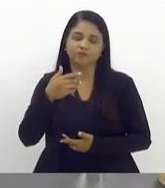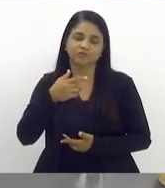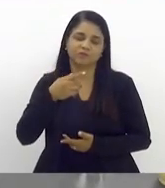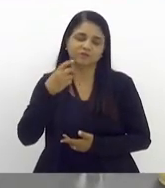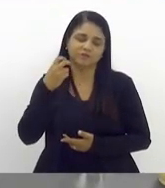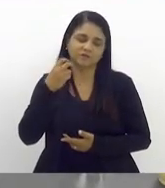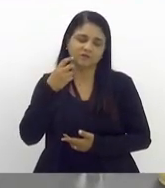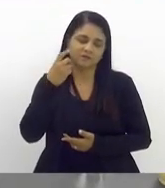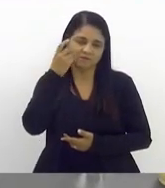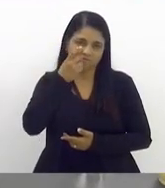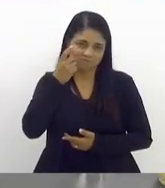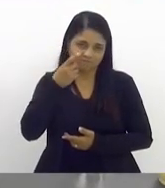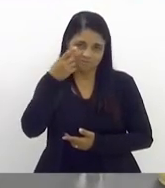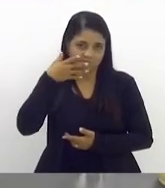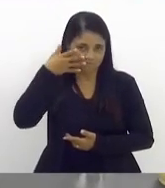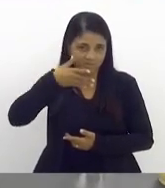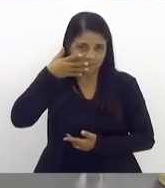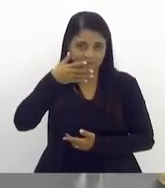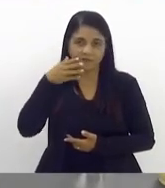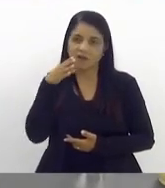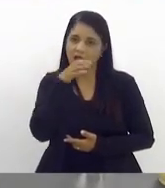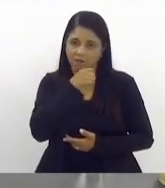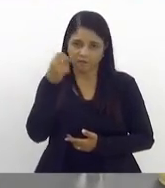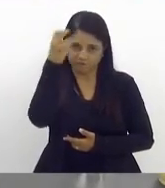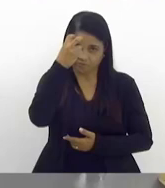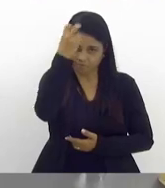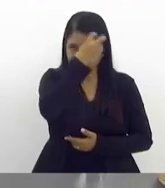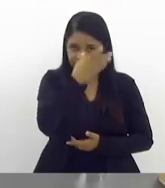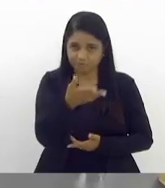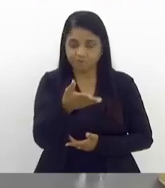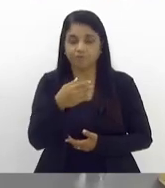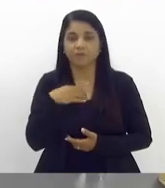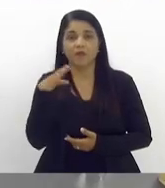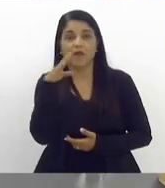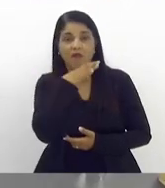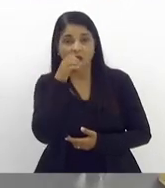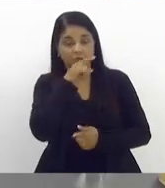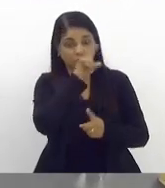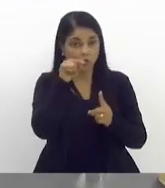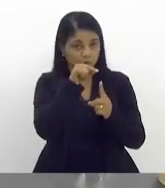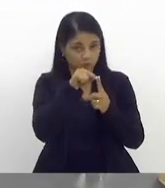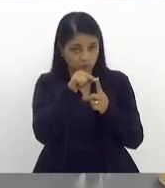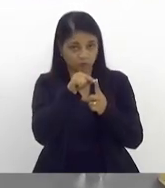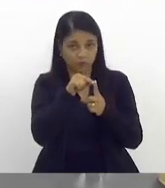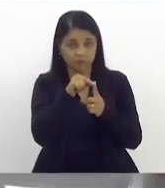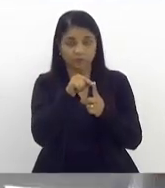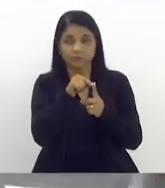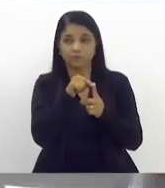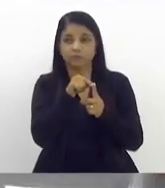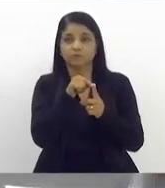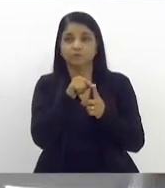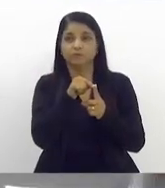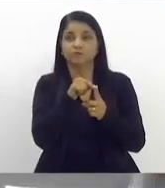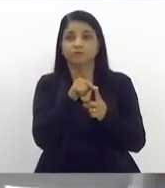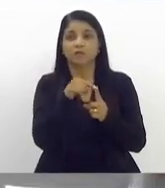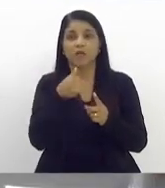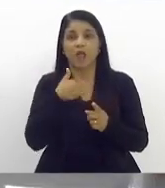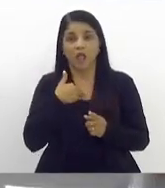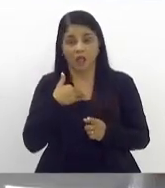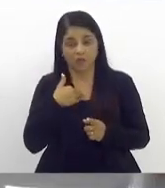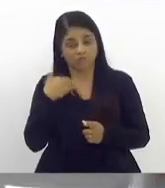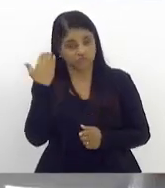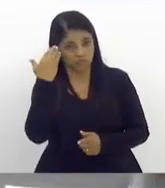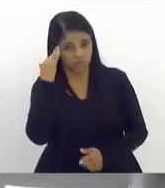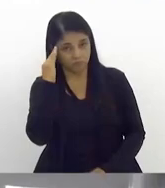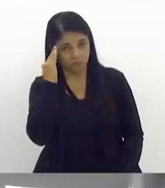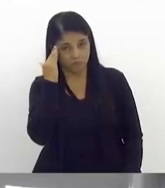sim, sim. Se for possível, muito rapidamente. Aqui, muito rápida e objetivamente. Assim, o que é o meu entendimento,